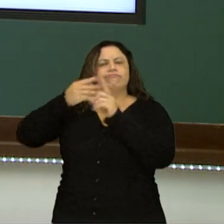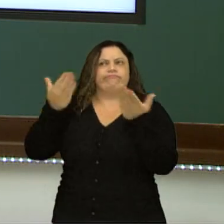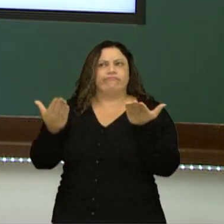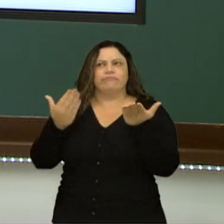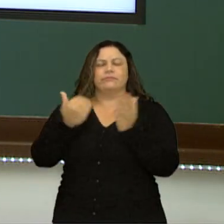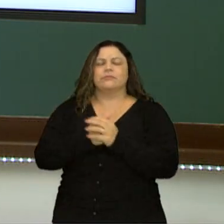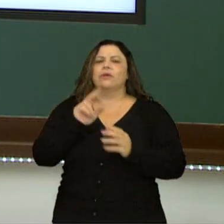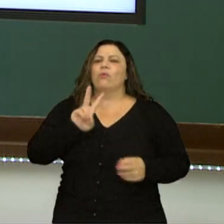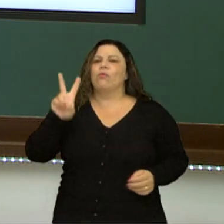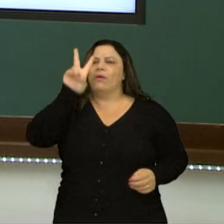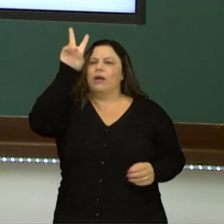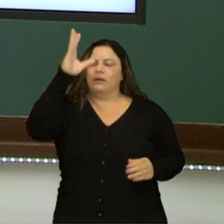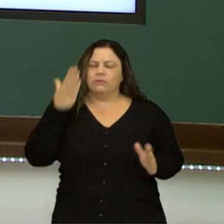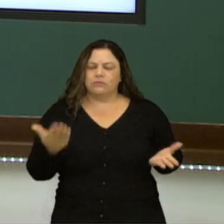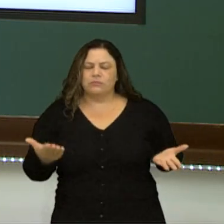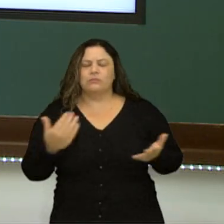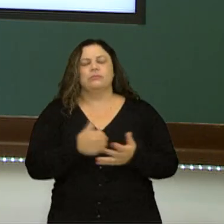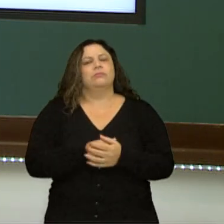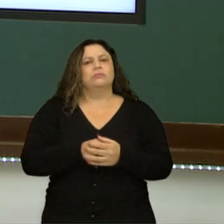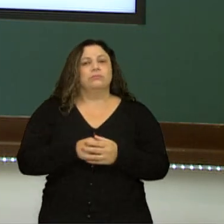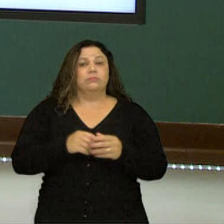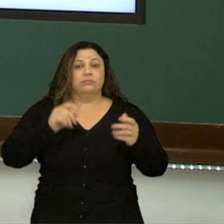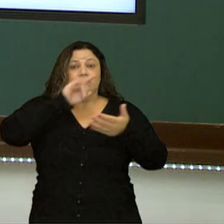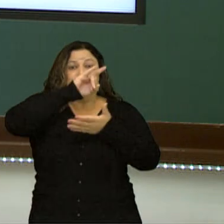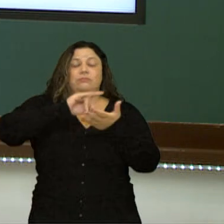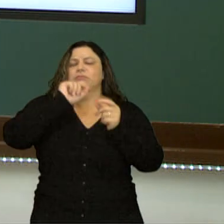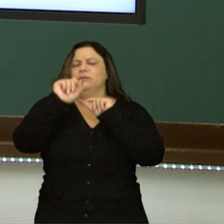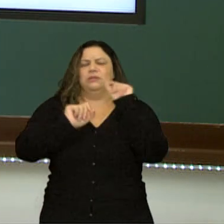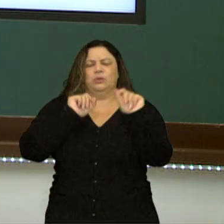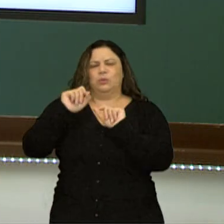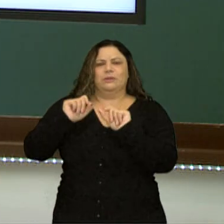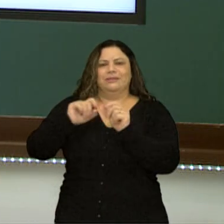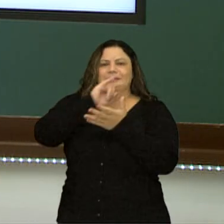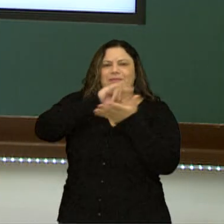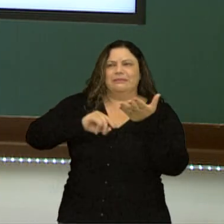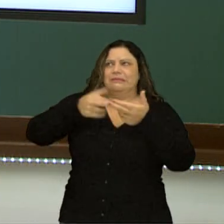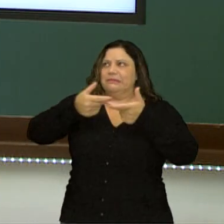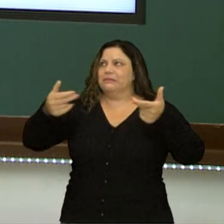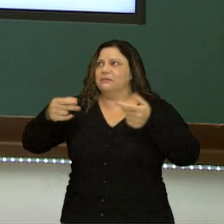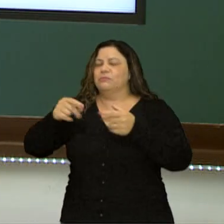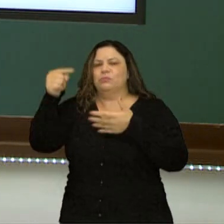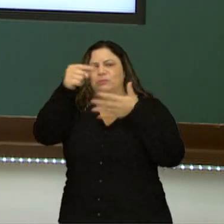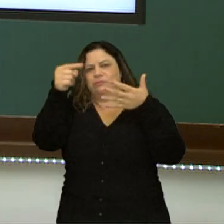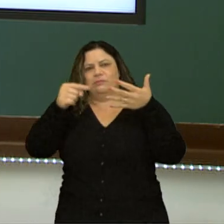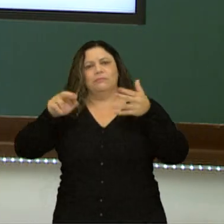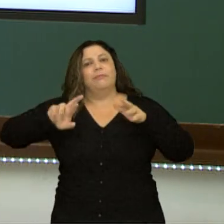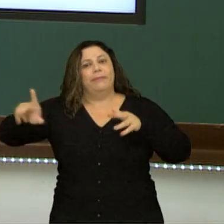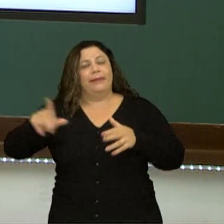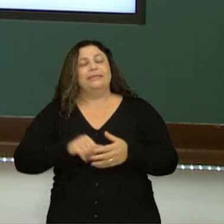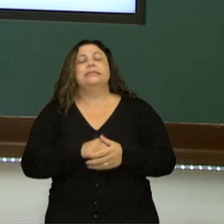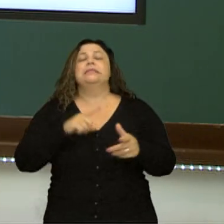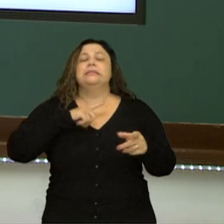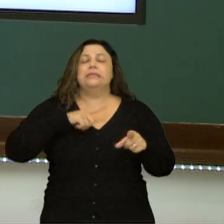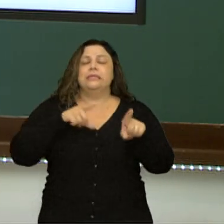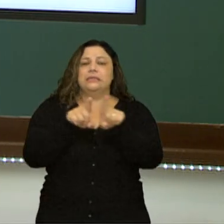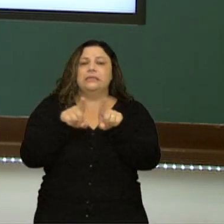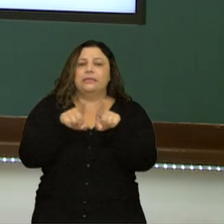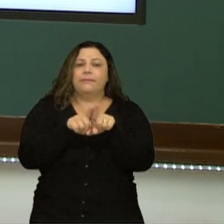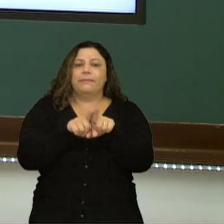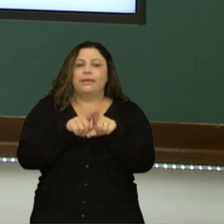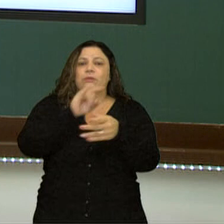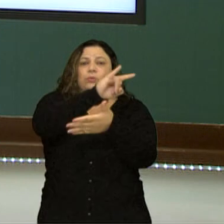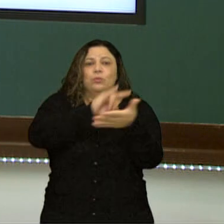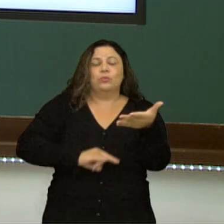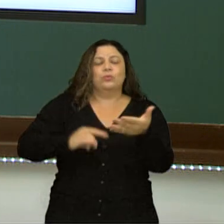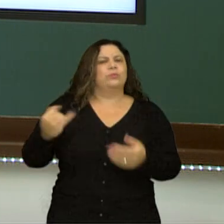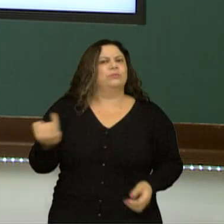Então declaração tem muitos usos. Mas nós temos um documento muito importante